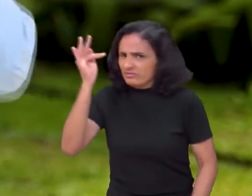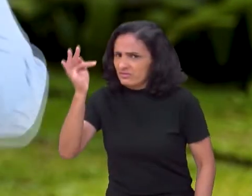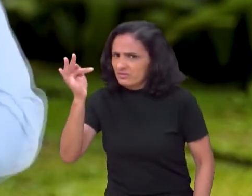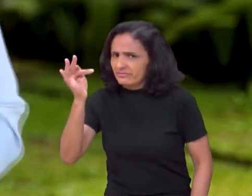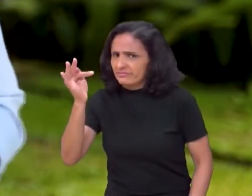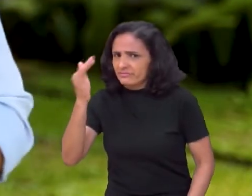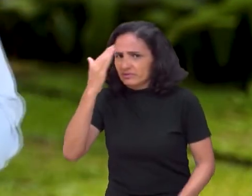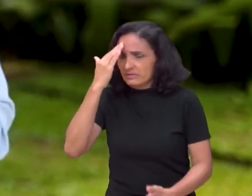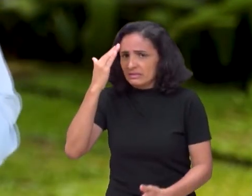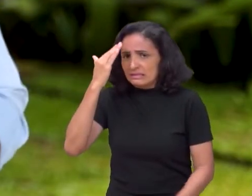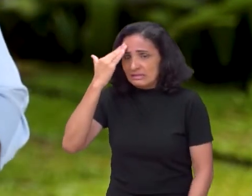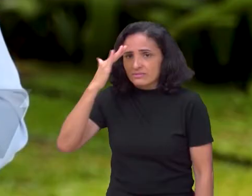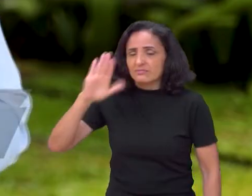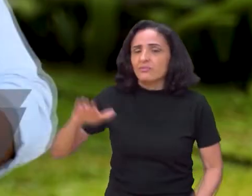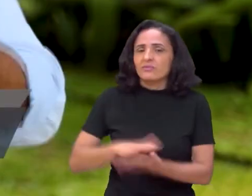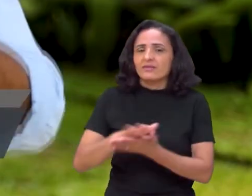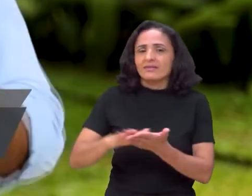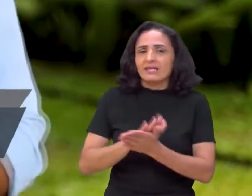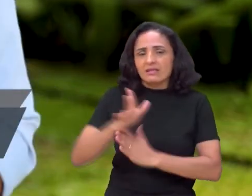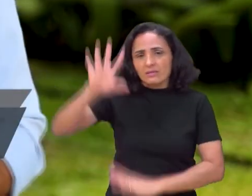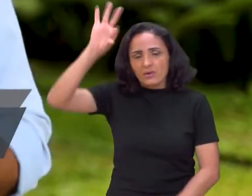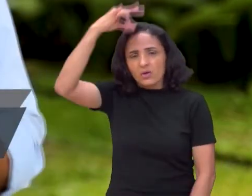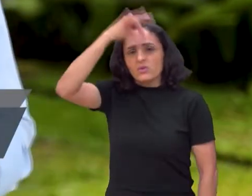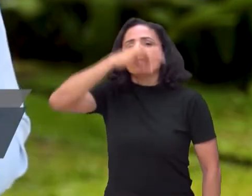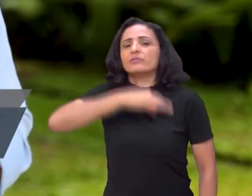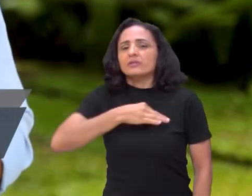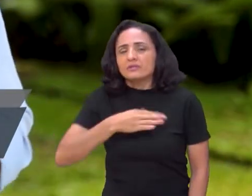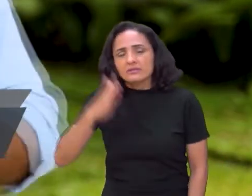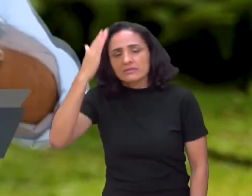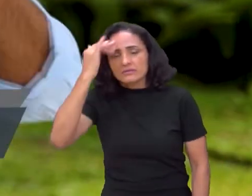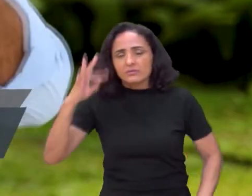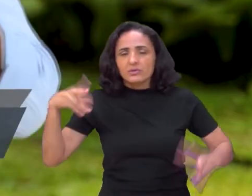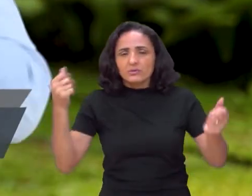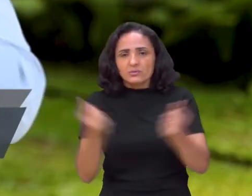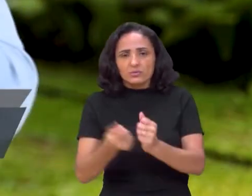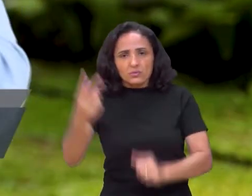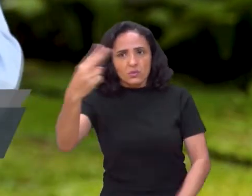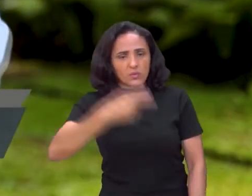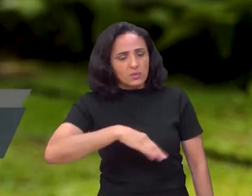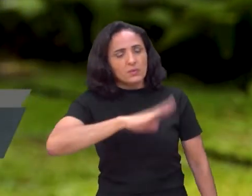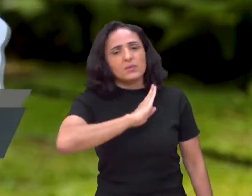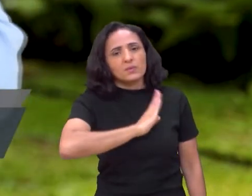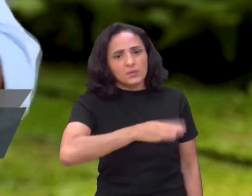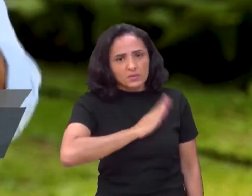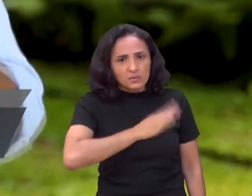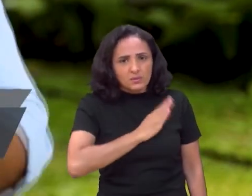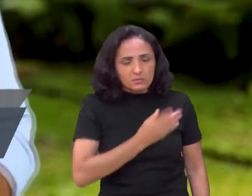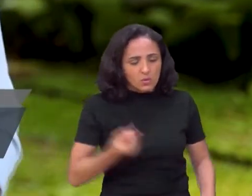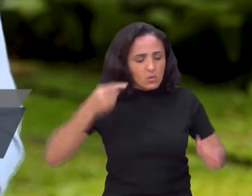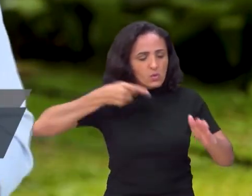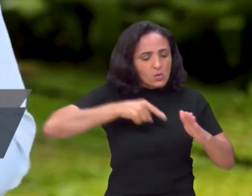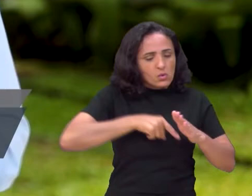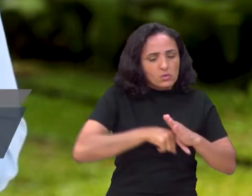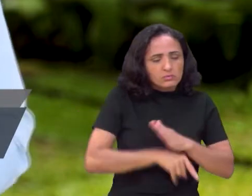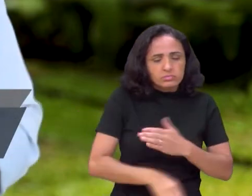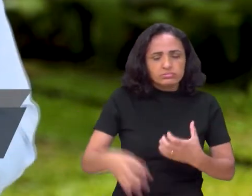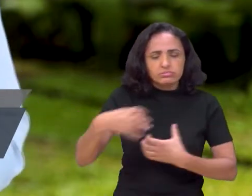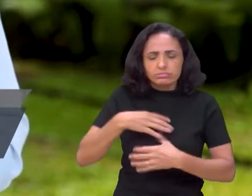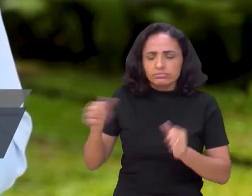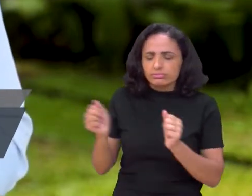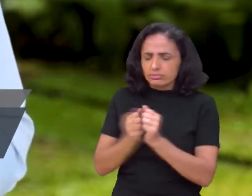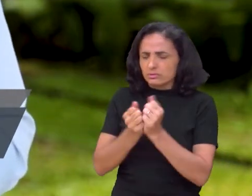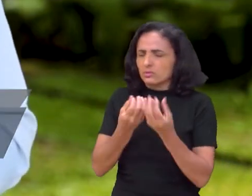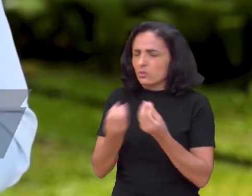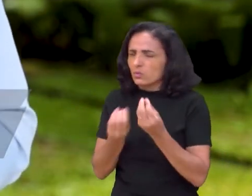Mas o Espírito Santo conhece, porque ele sonda os corações, porque ele sonda as profundezas de Deus, diz Paulo em 1